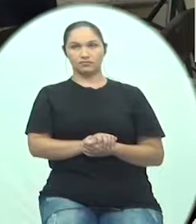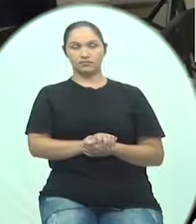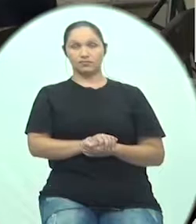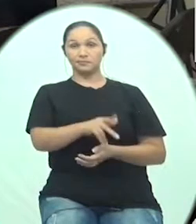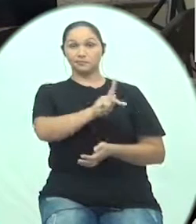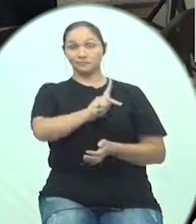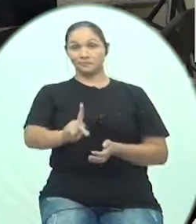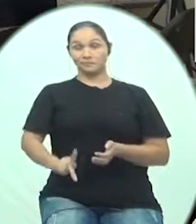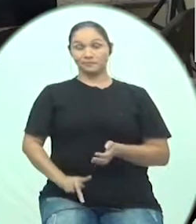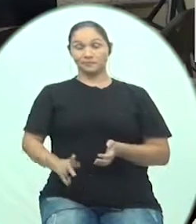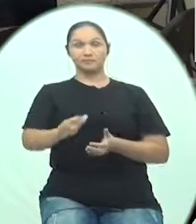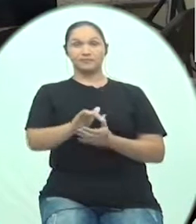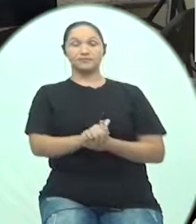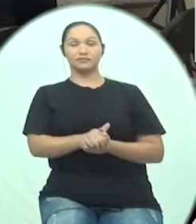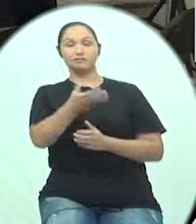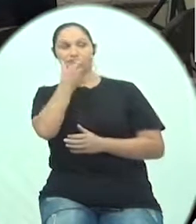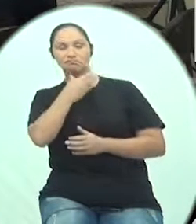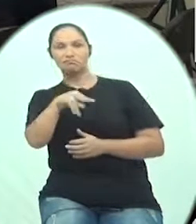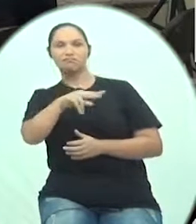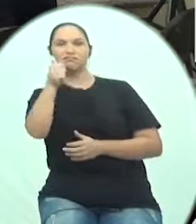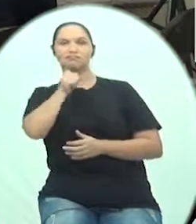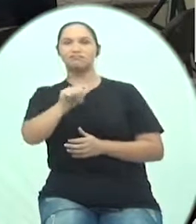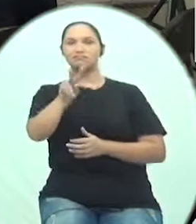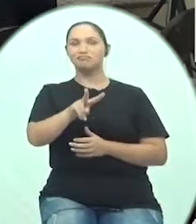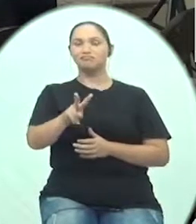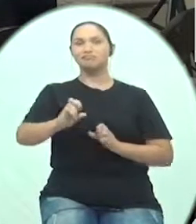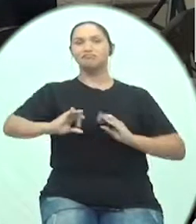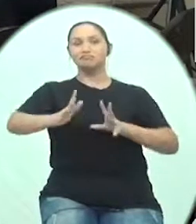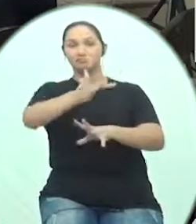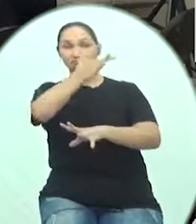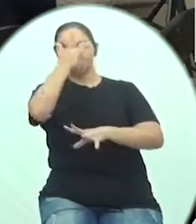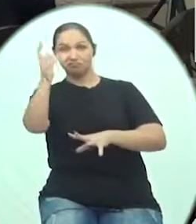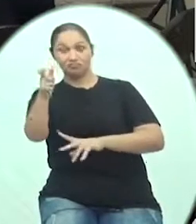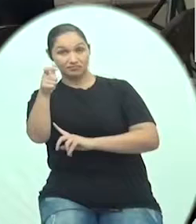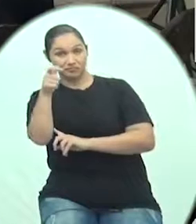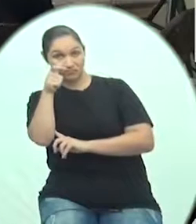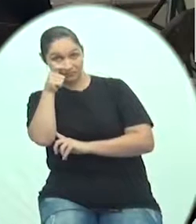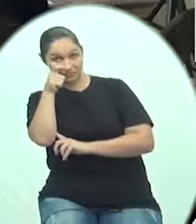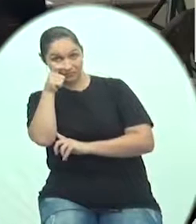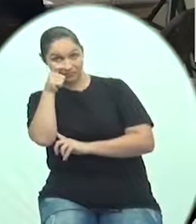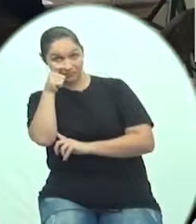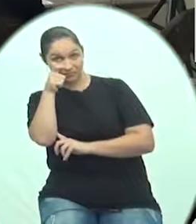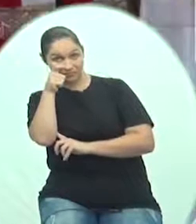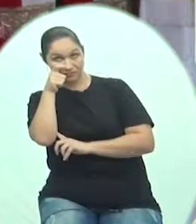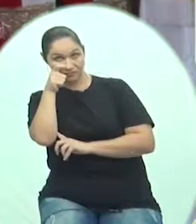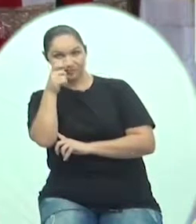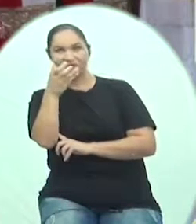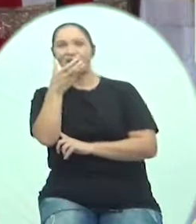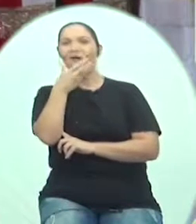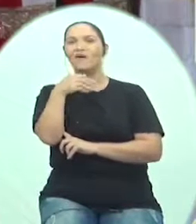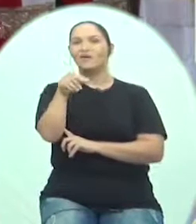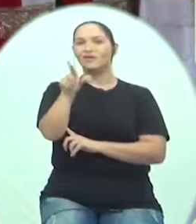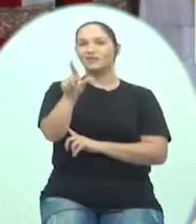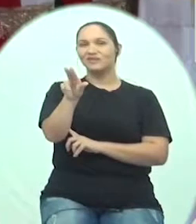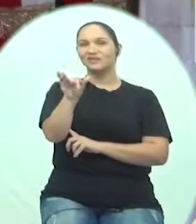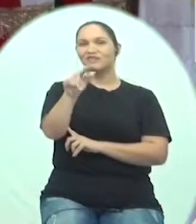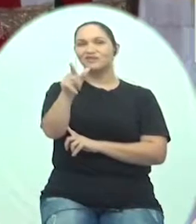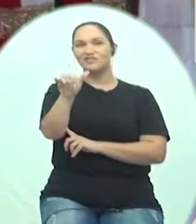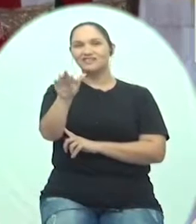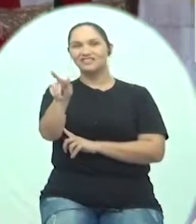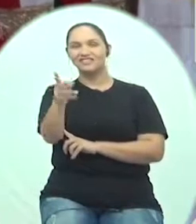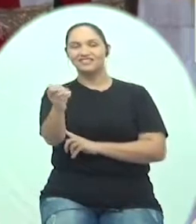senhor presidente senhores vereadores vereadoras público que nos assiste Luizinho um abraço